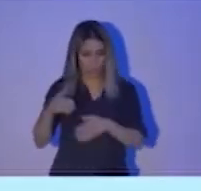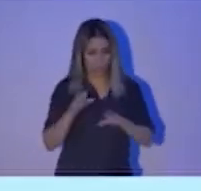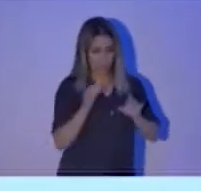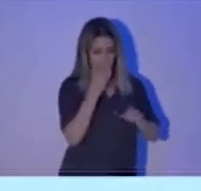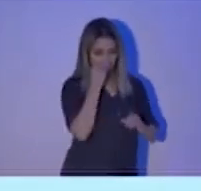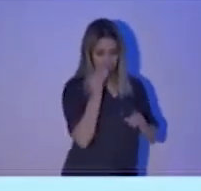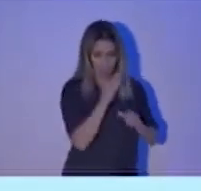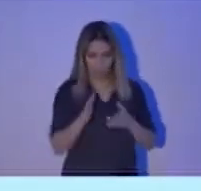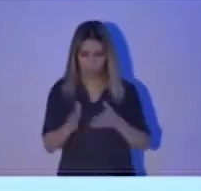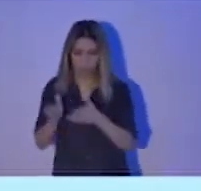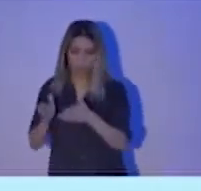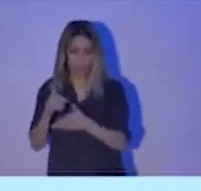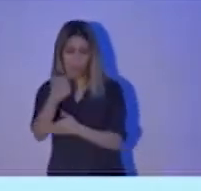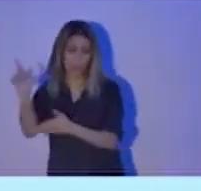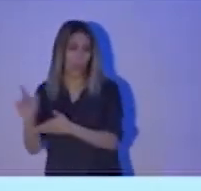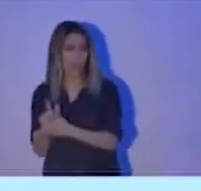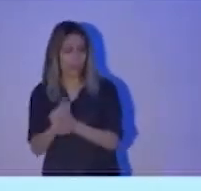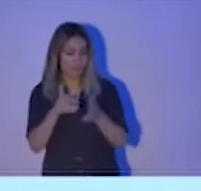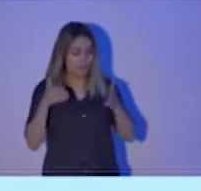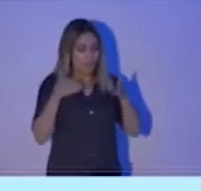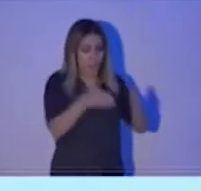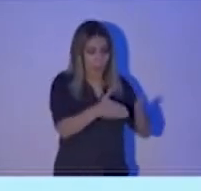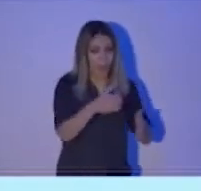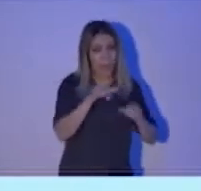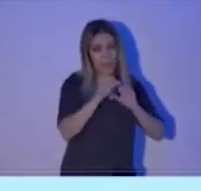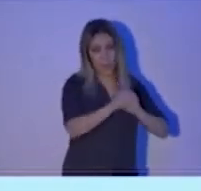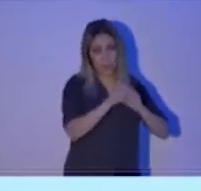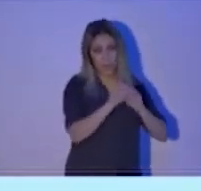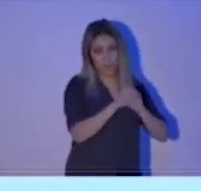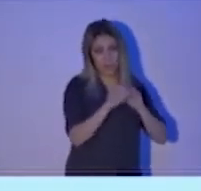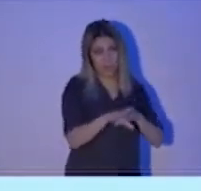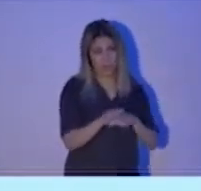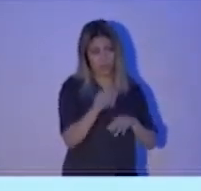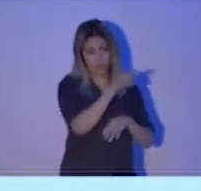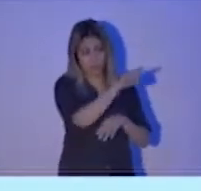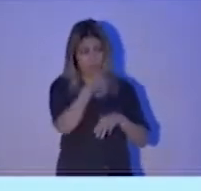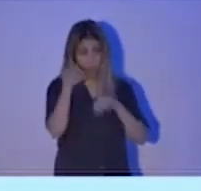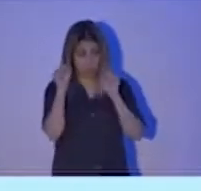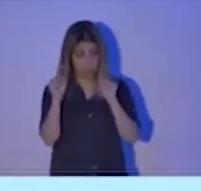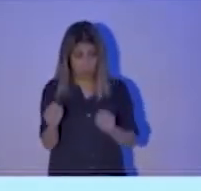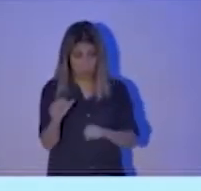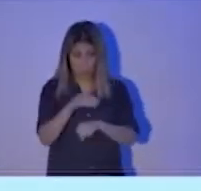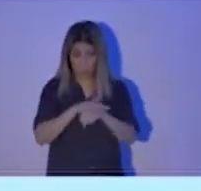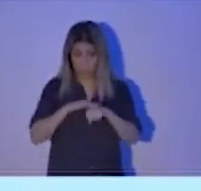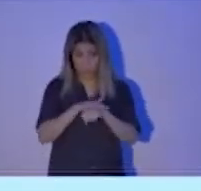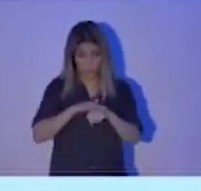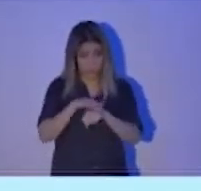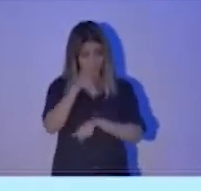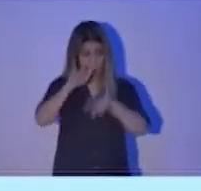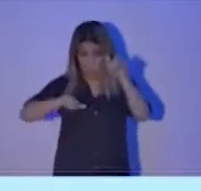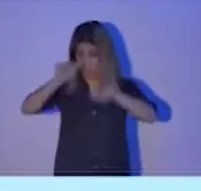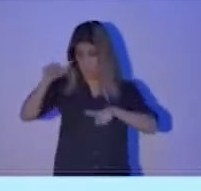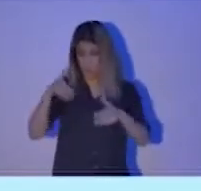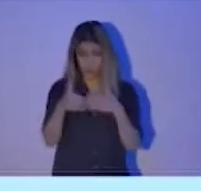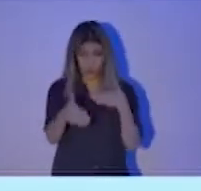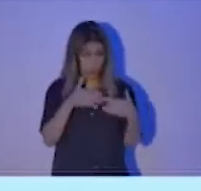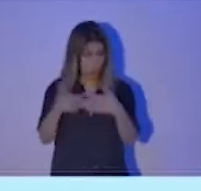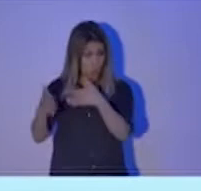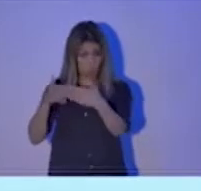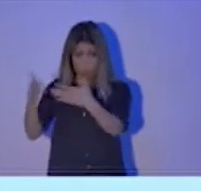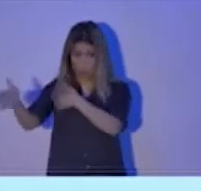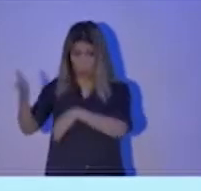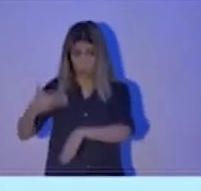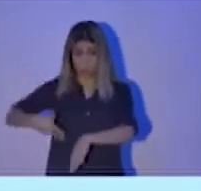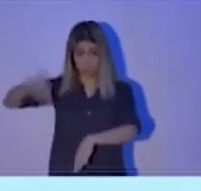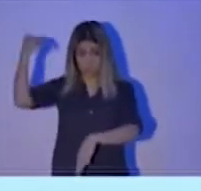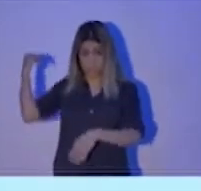minhas ações, que vocês podem conversar com quem quer que seja, que tenha convivido